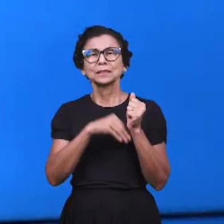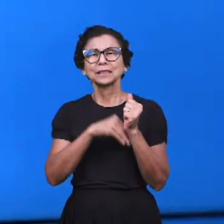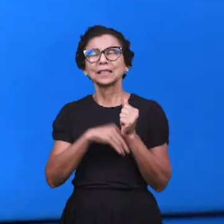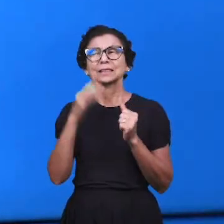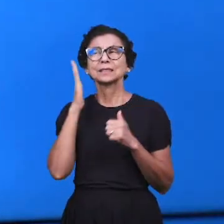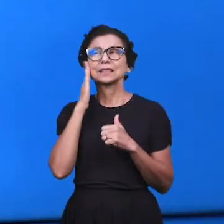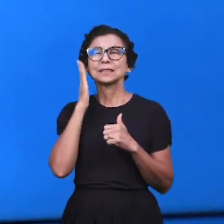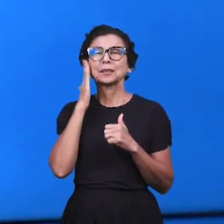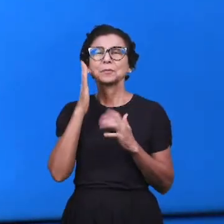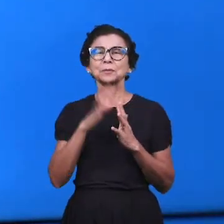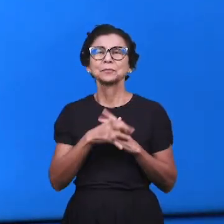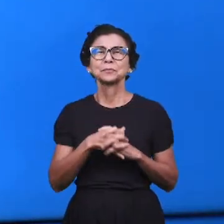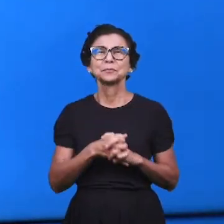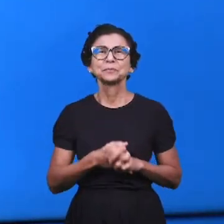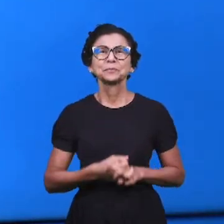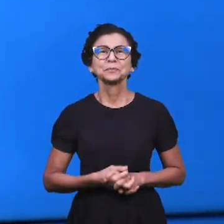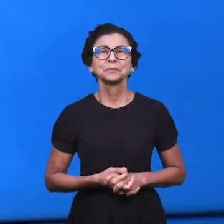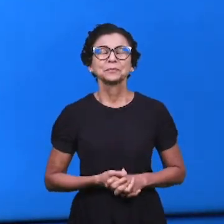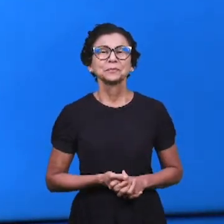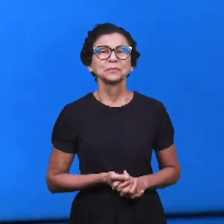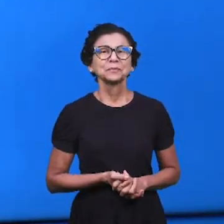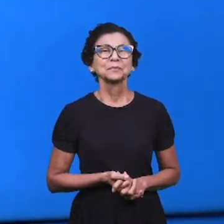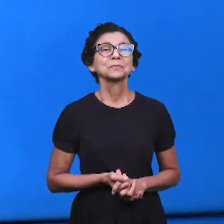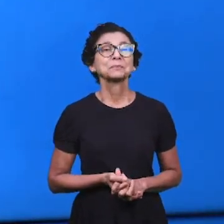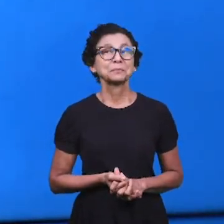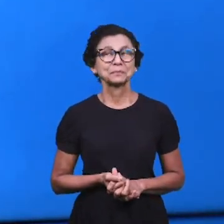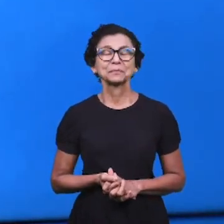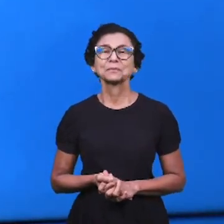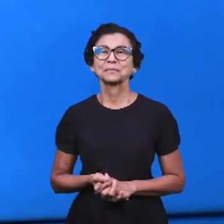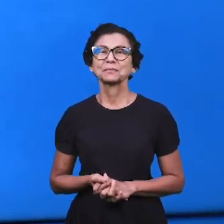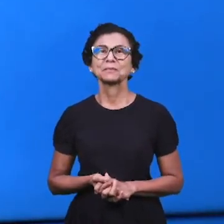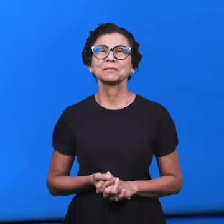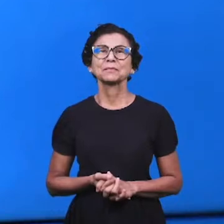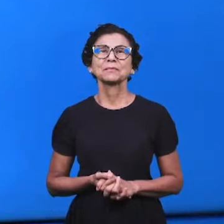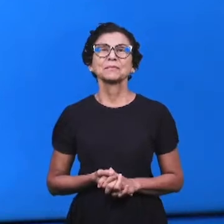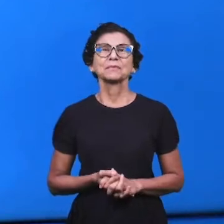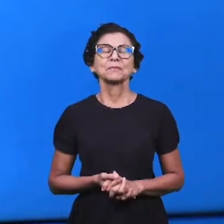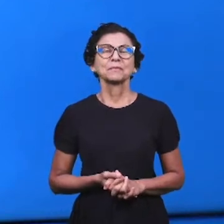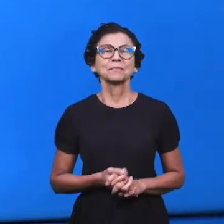Jesus. Amém, irmã Andréia. O próprio capítulo 13 de Mateus, né,